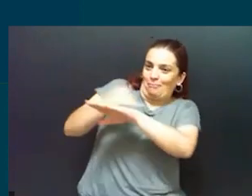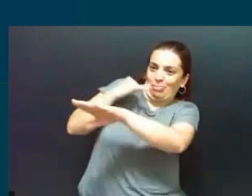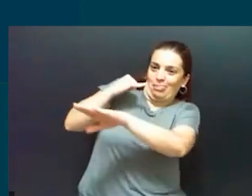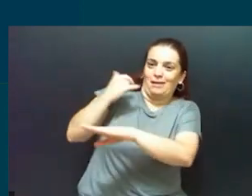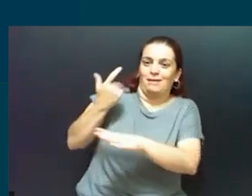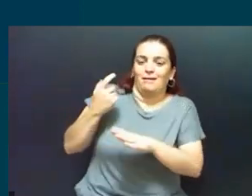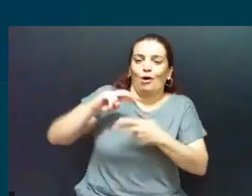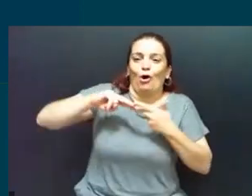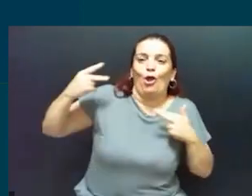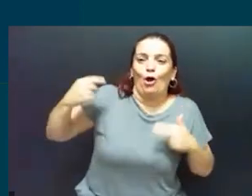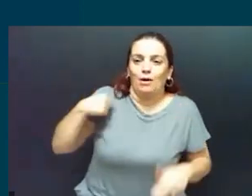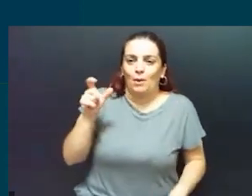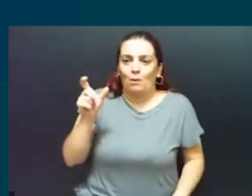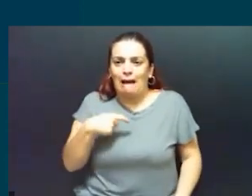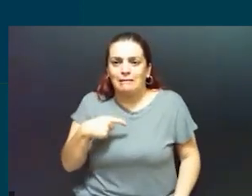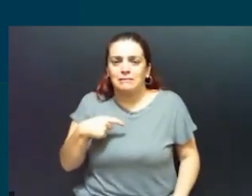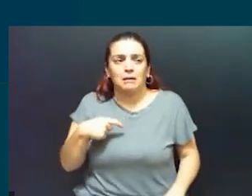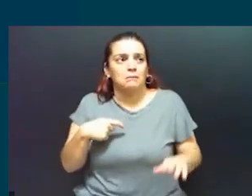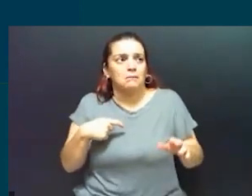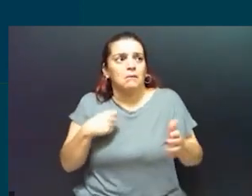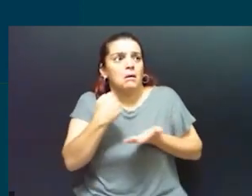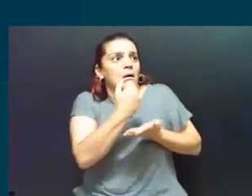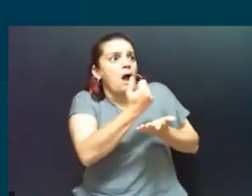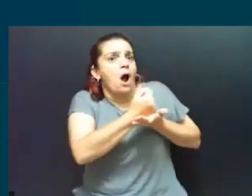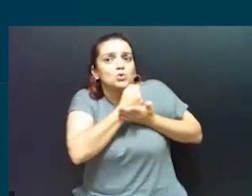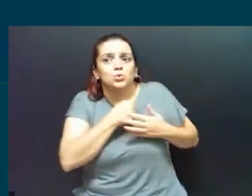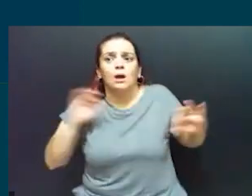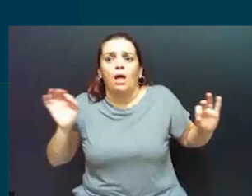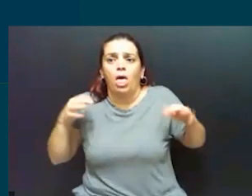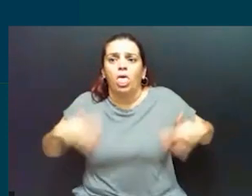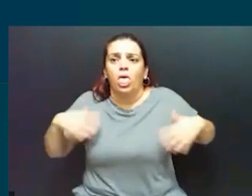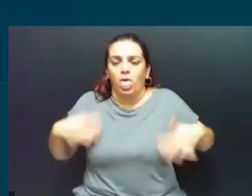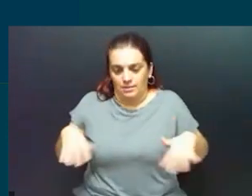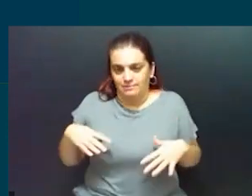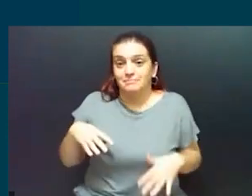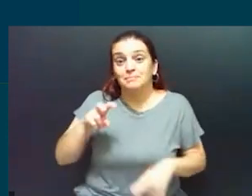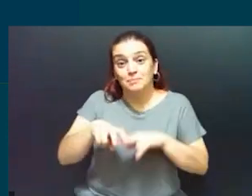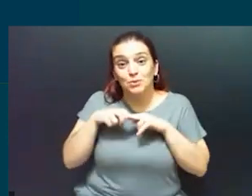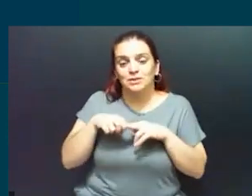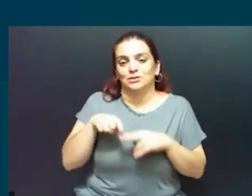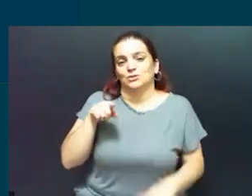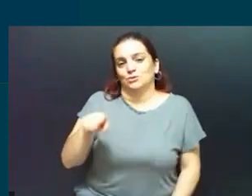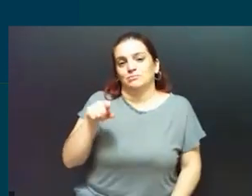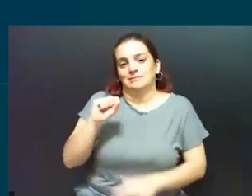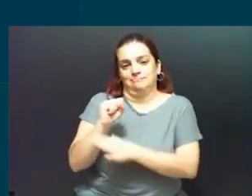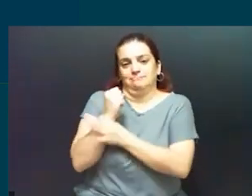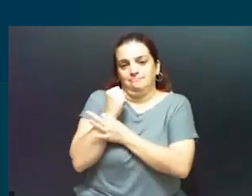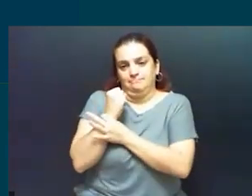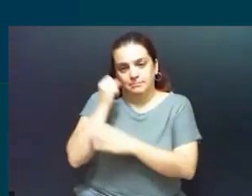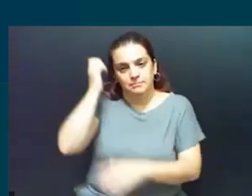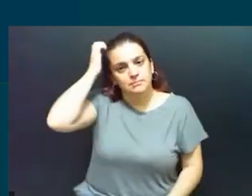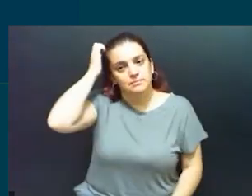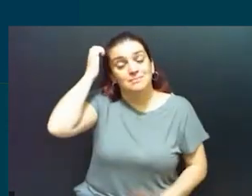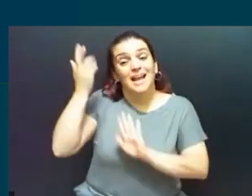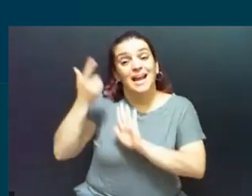cartão de crédito e a empresa não te dá nenhum respaldo sobre isso. Então, é aí onde entram as regulações. Então, falando de Brasil, a